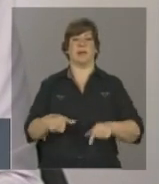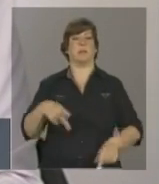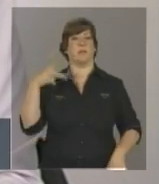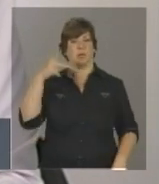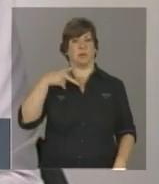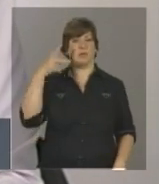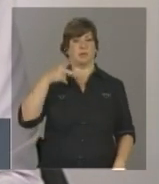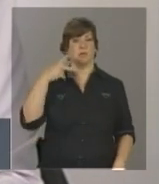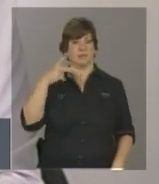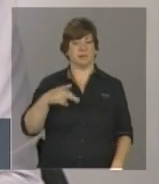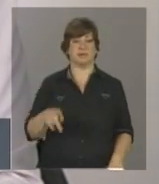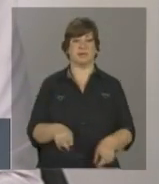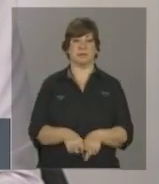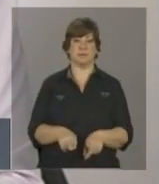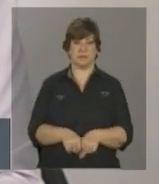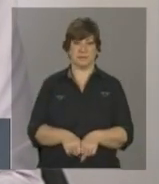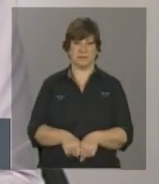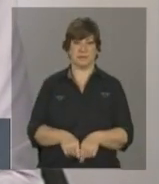política